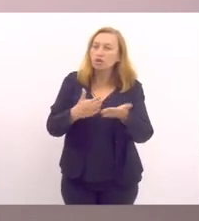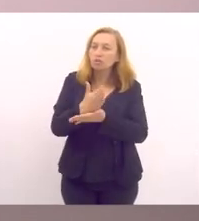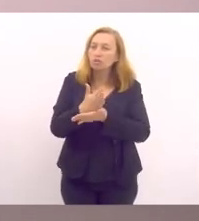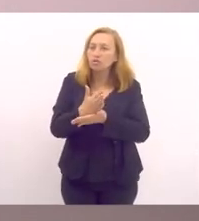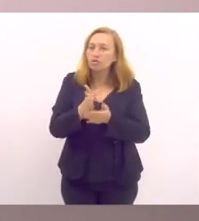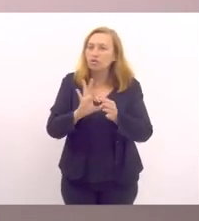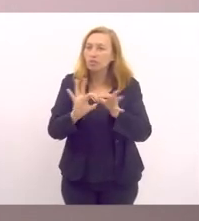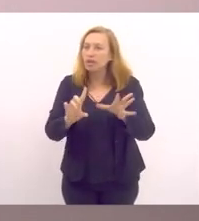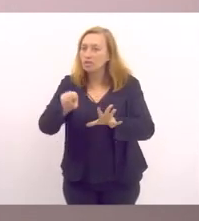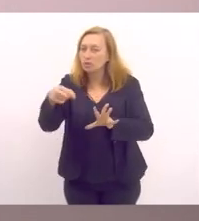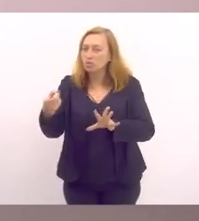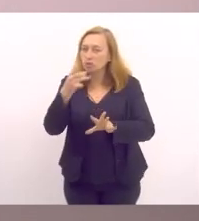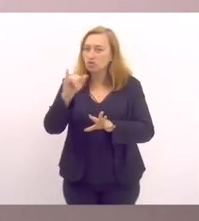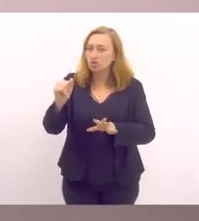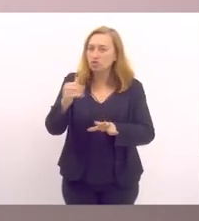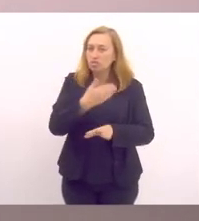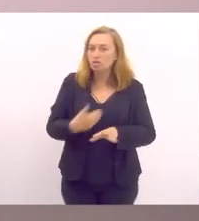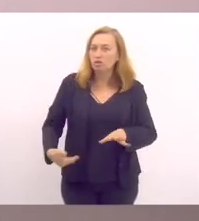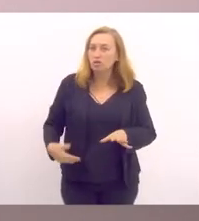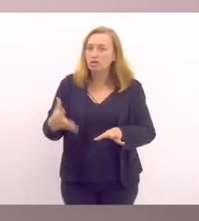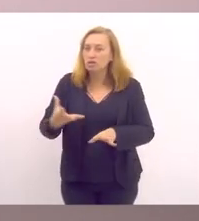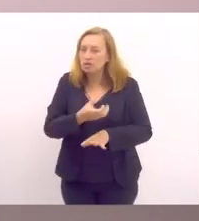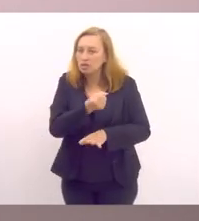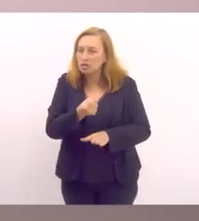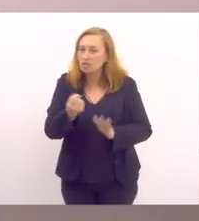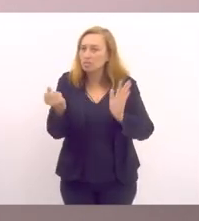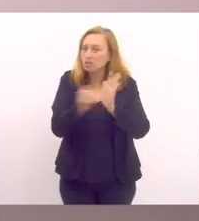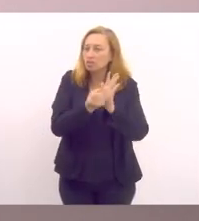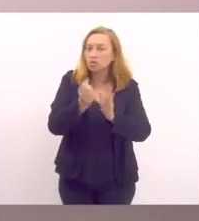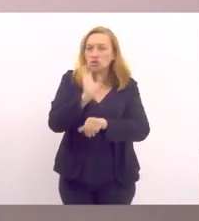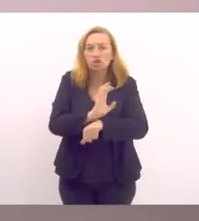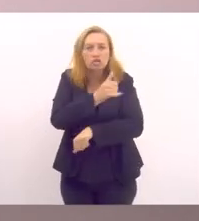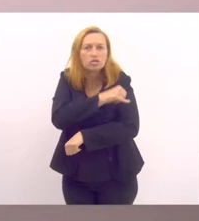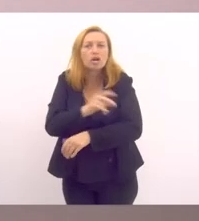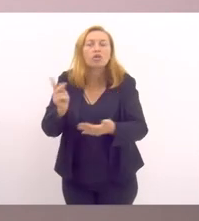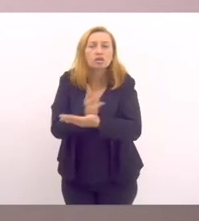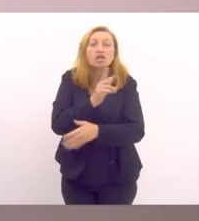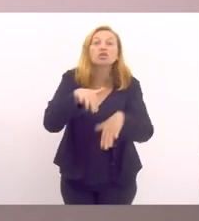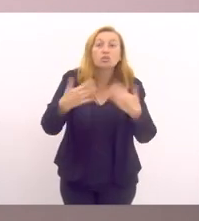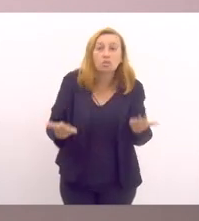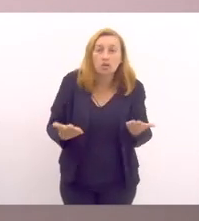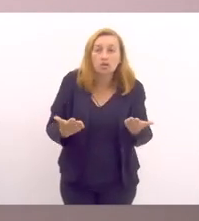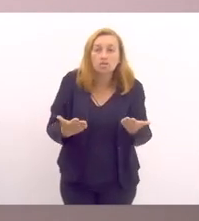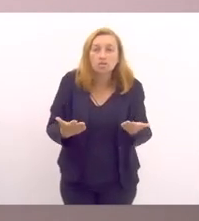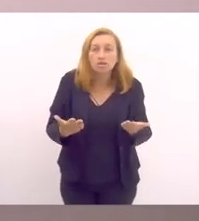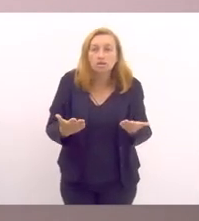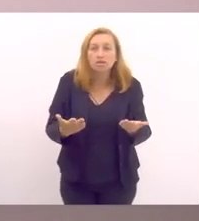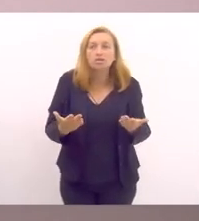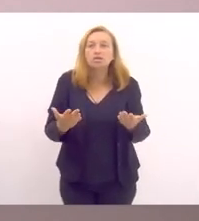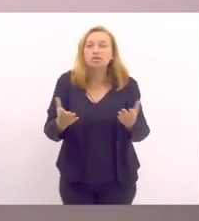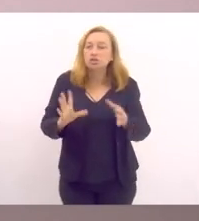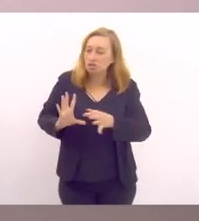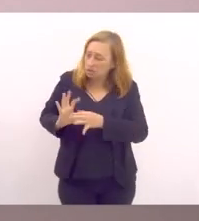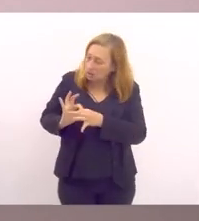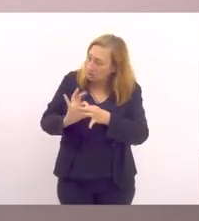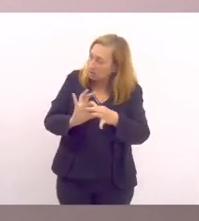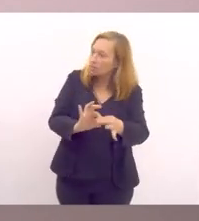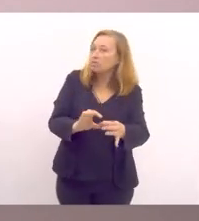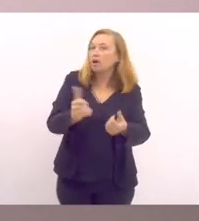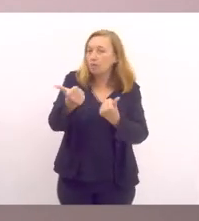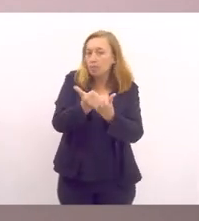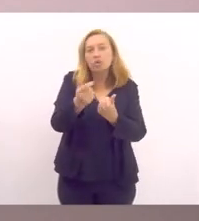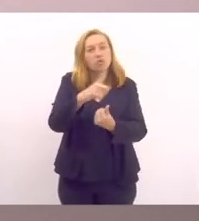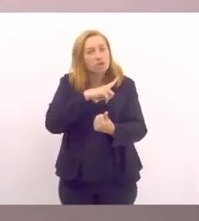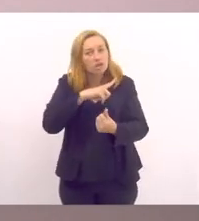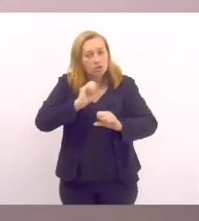sancionado no dia seguinte pelo governador. Ou seja, salvamos um patrimônio do Estado do Rio de Janeiro. Isso acontece quando? Quando a gente está irmanado, alinhado. Quando tem apoio, quando